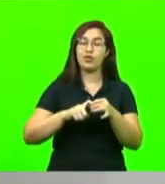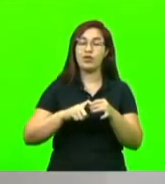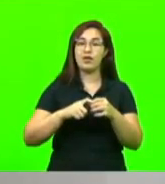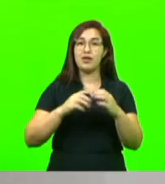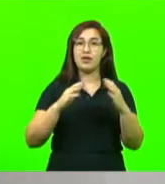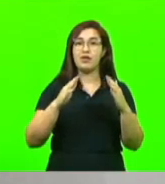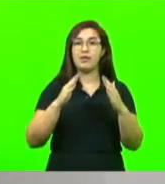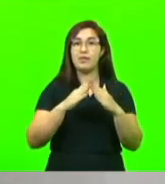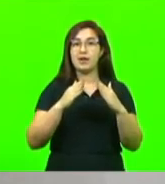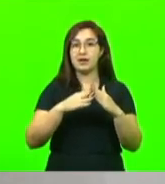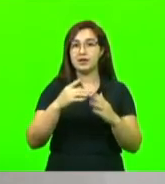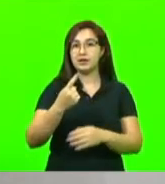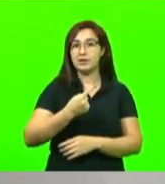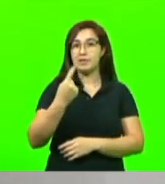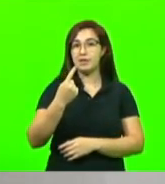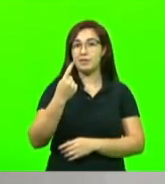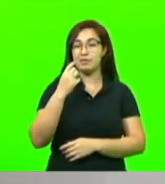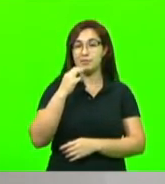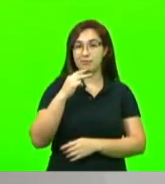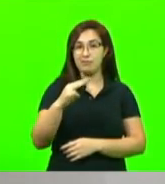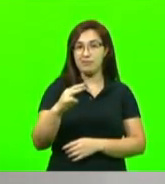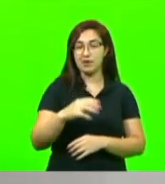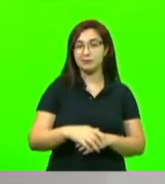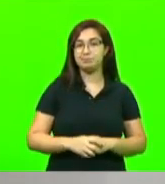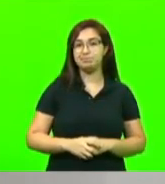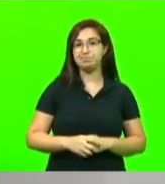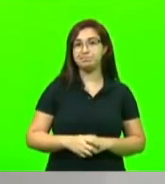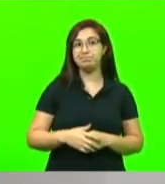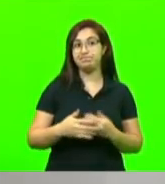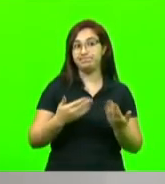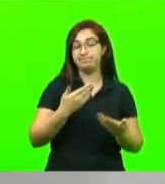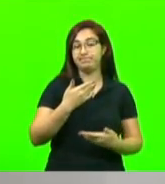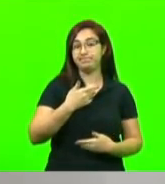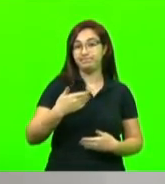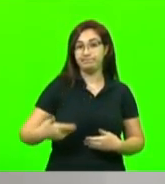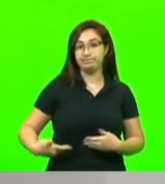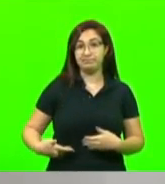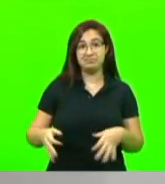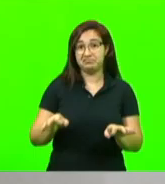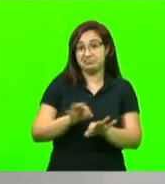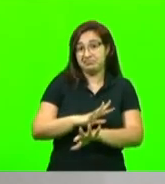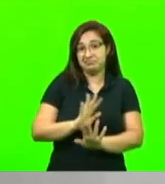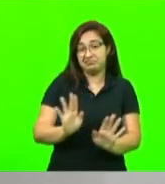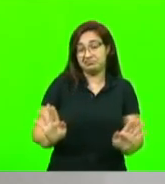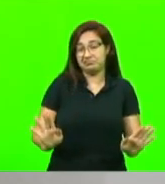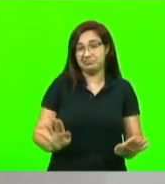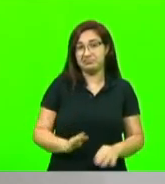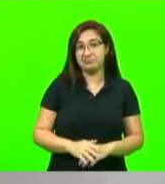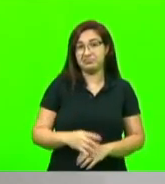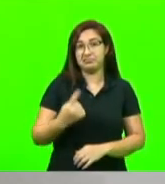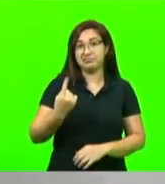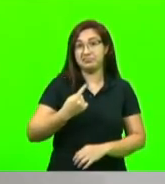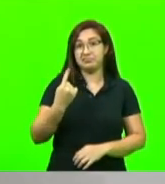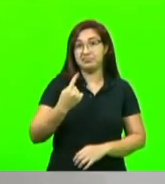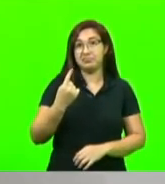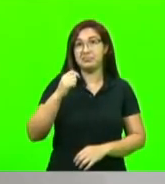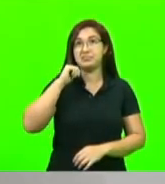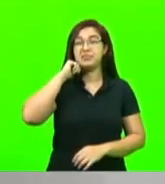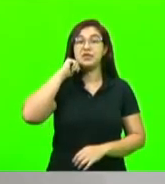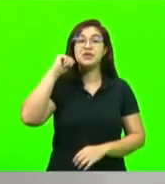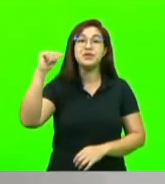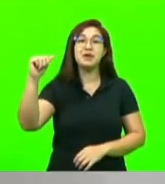de março. E o governo, então, se acaba. Ah, 1º de abril, olha só, 1º de abril, me corrigiu